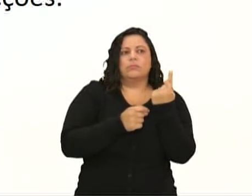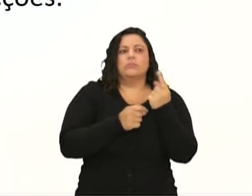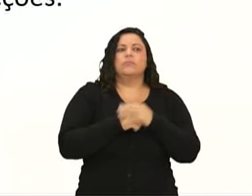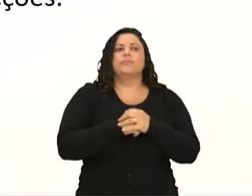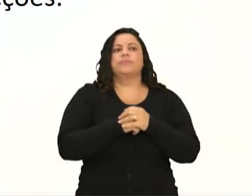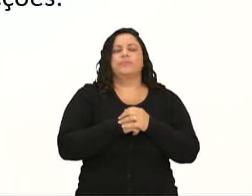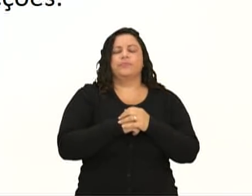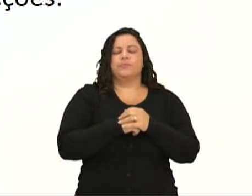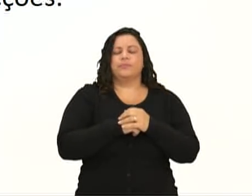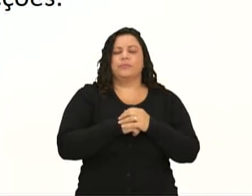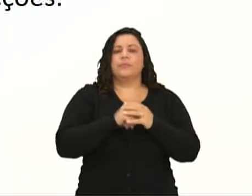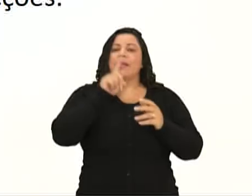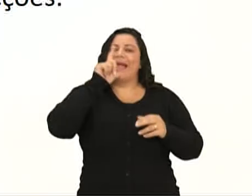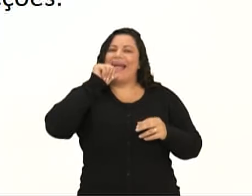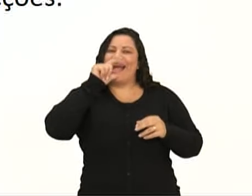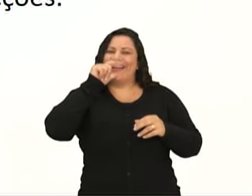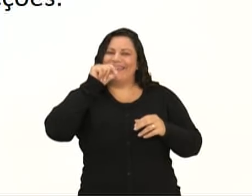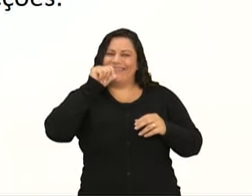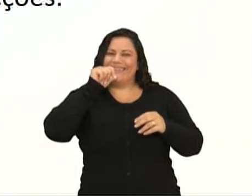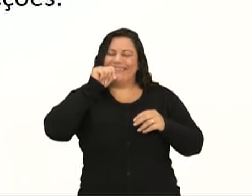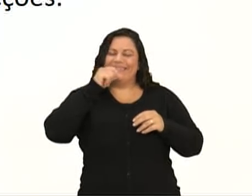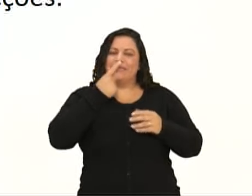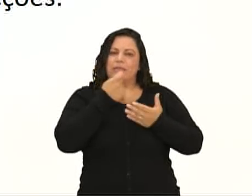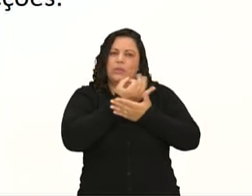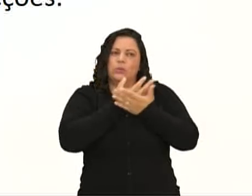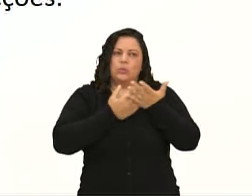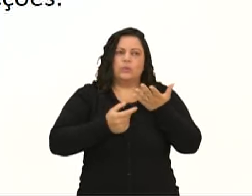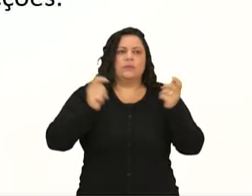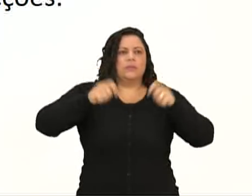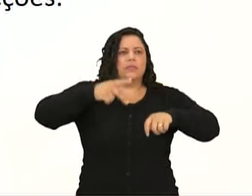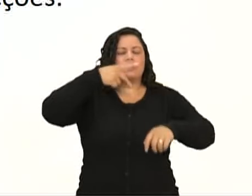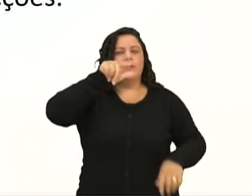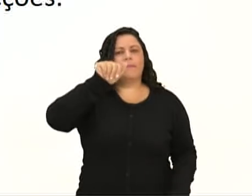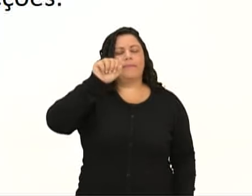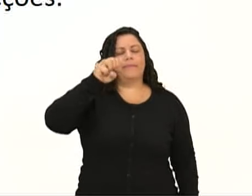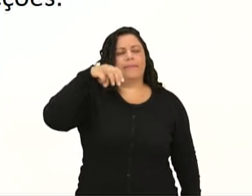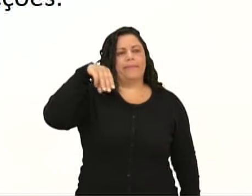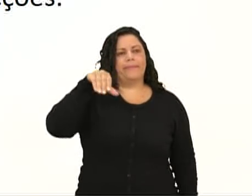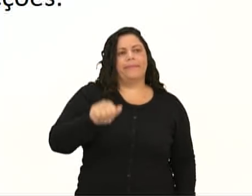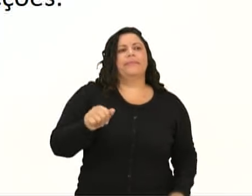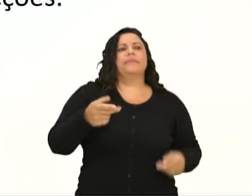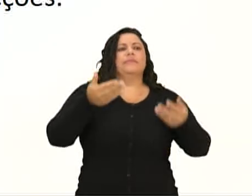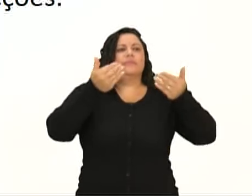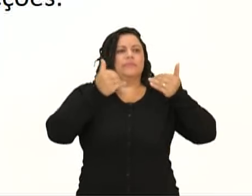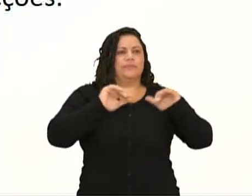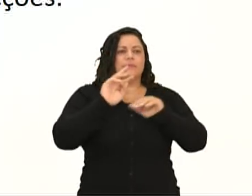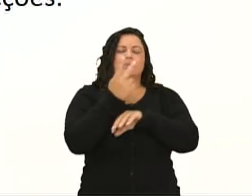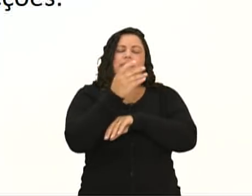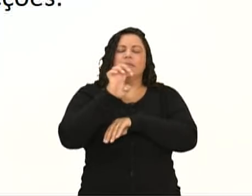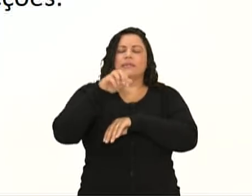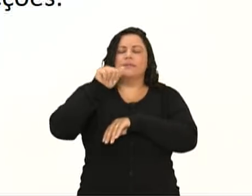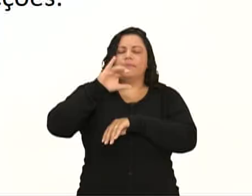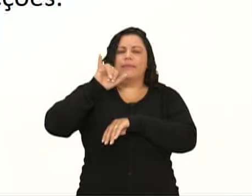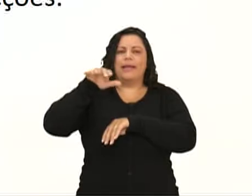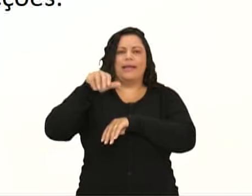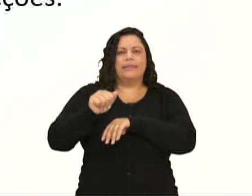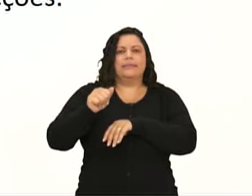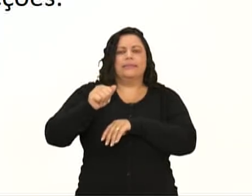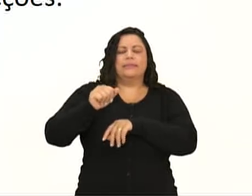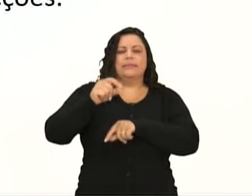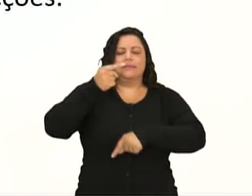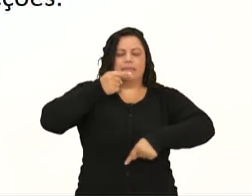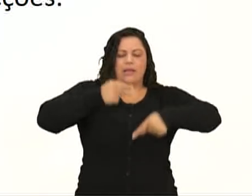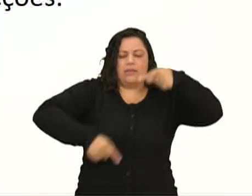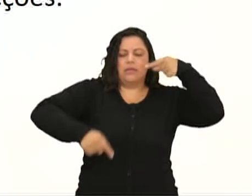do sangue é o plasma. Na afirmativa 2, as hemácias transportam somente o gás carbônico.